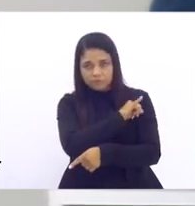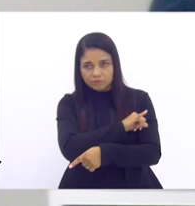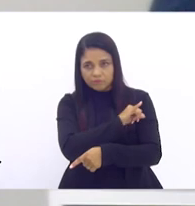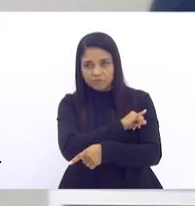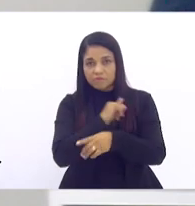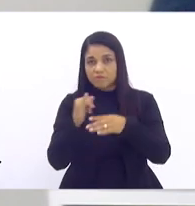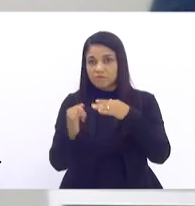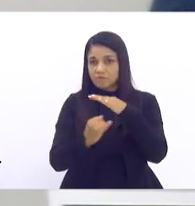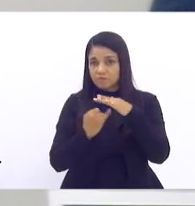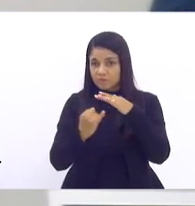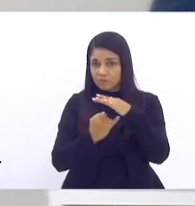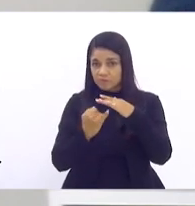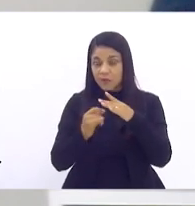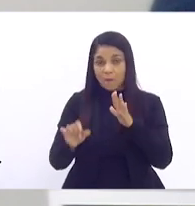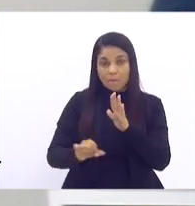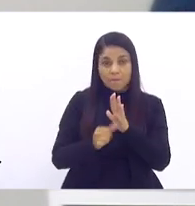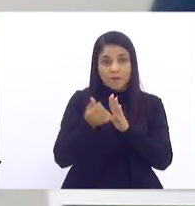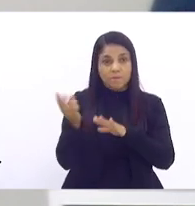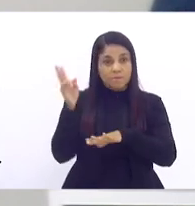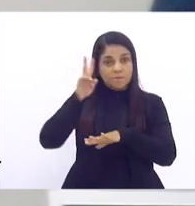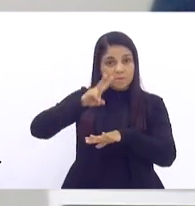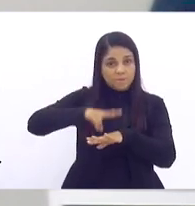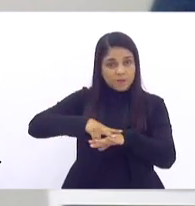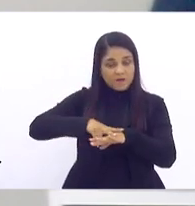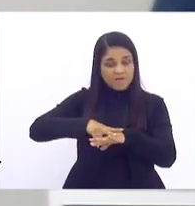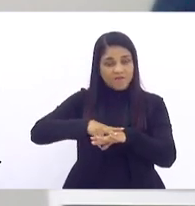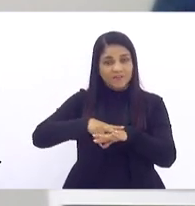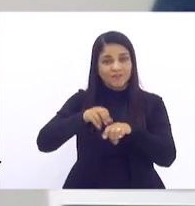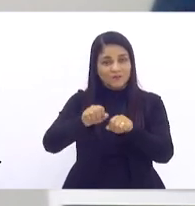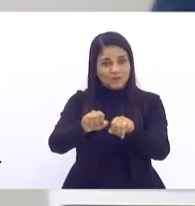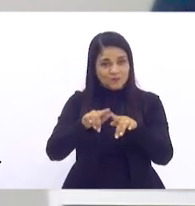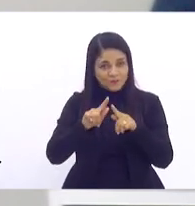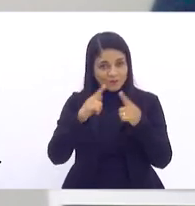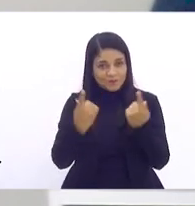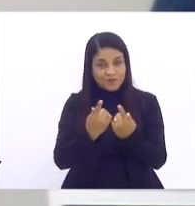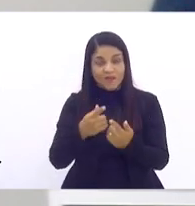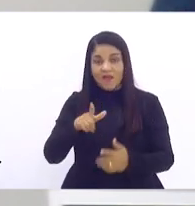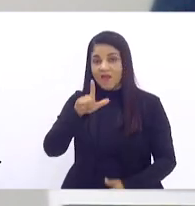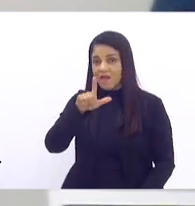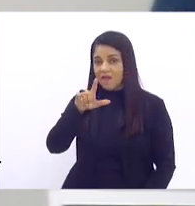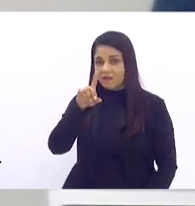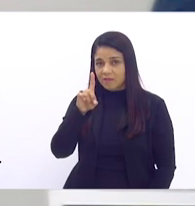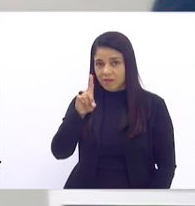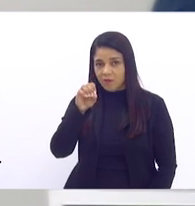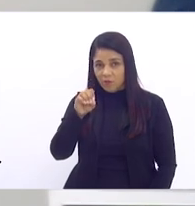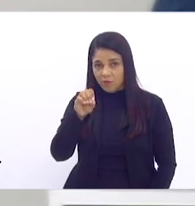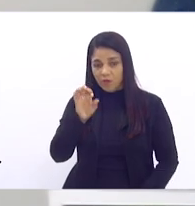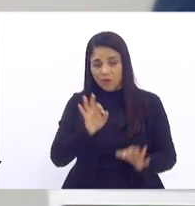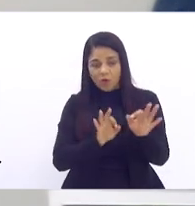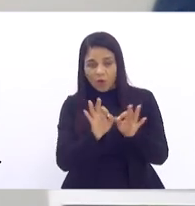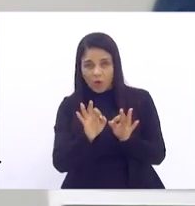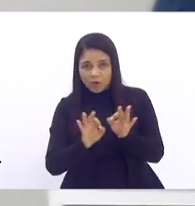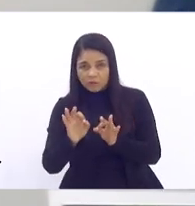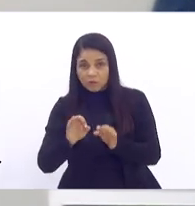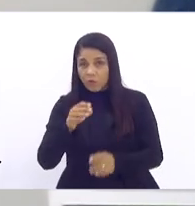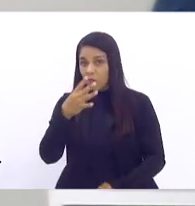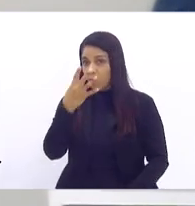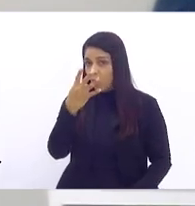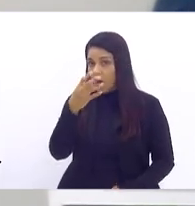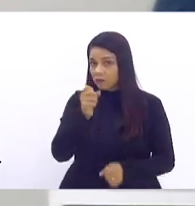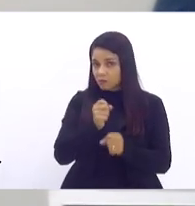pela primeira vez na história do Parlamento foi institucionalizado na nossa LDO que tem um Horizonte planejamento de 4 anos né